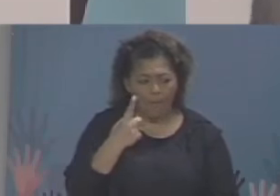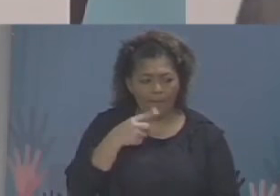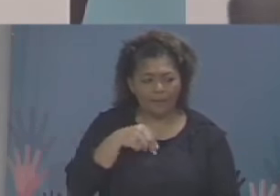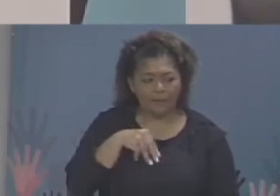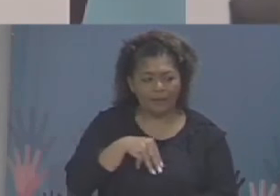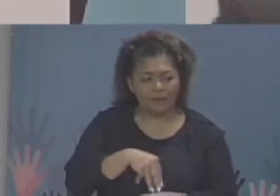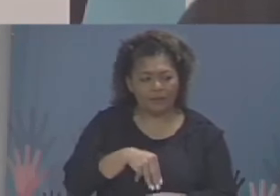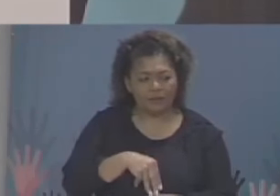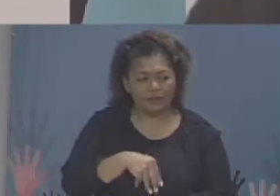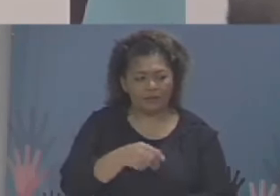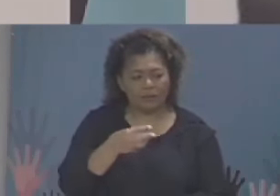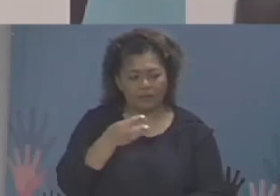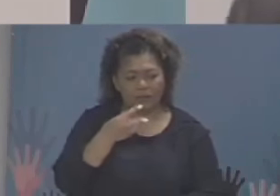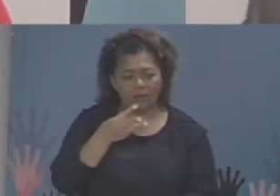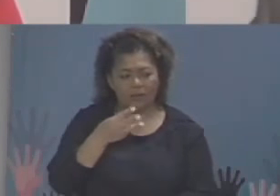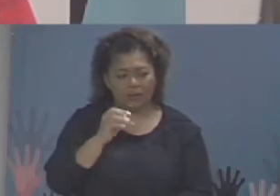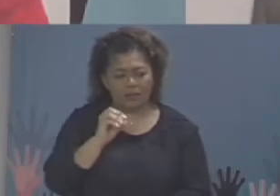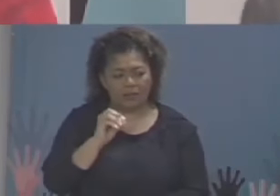pergunta.